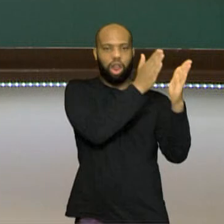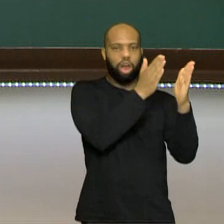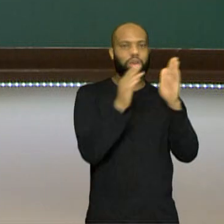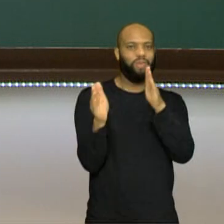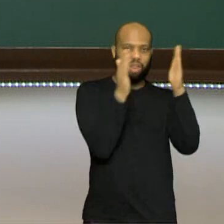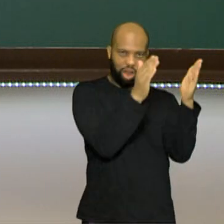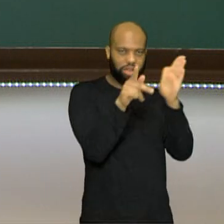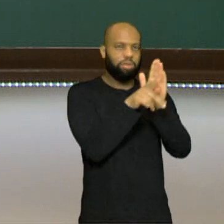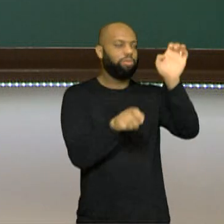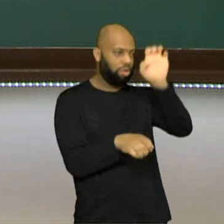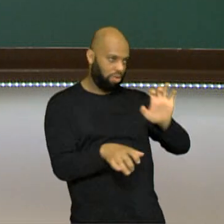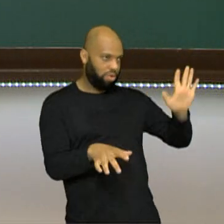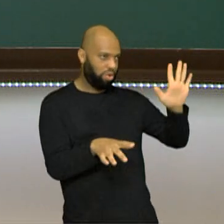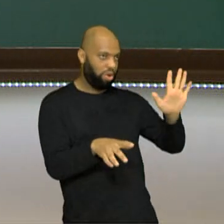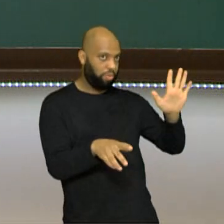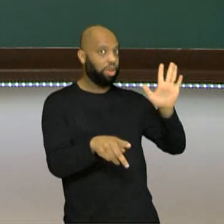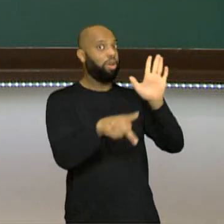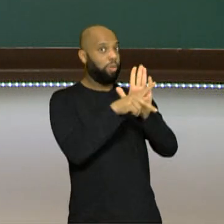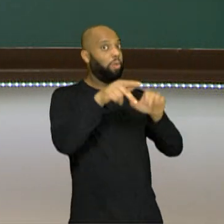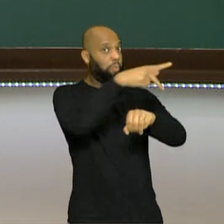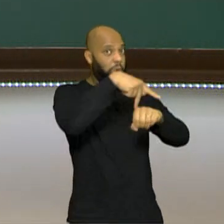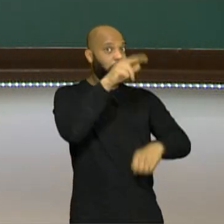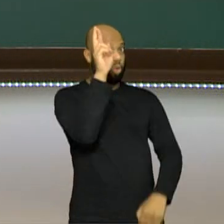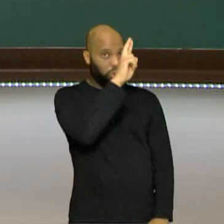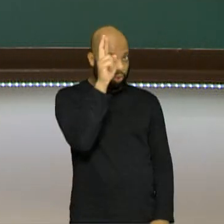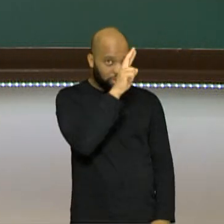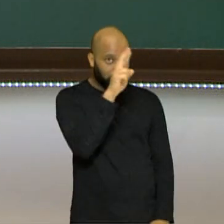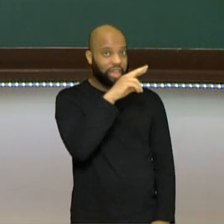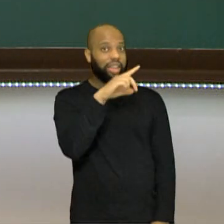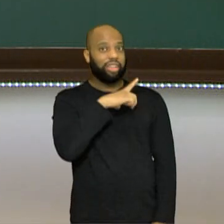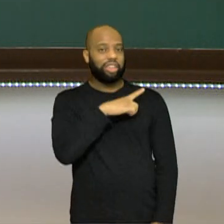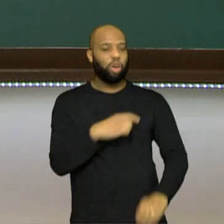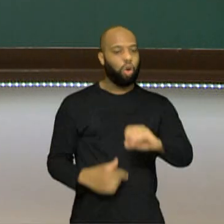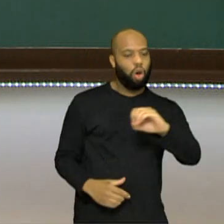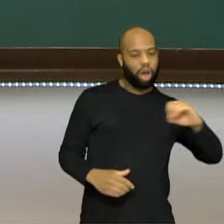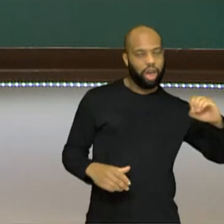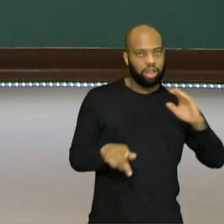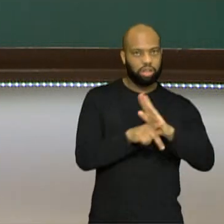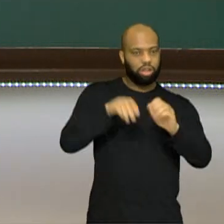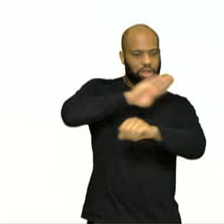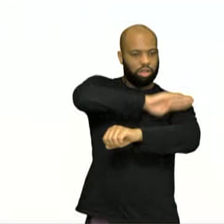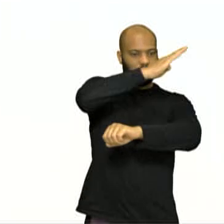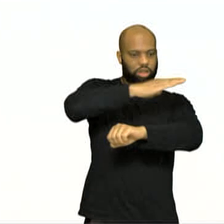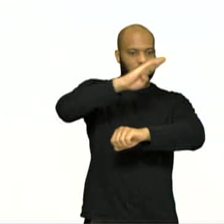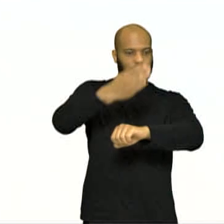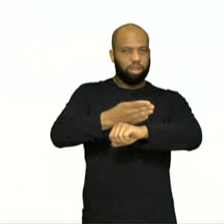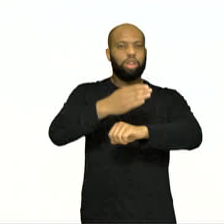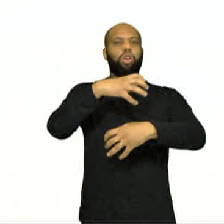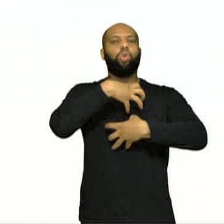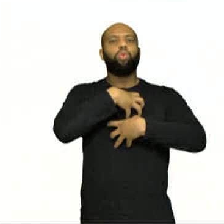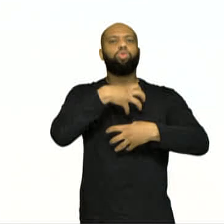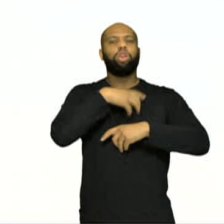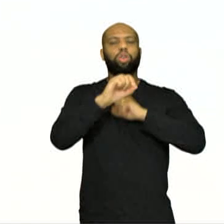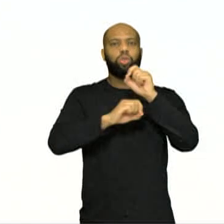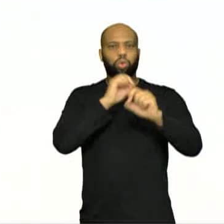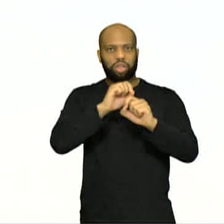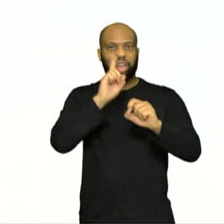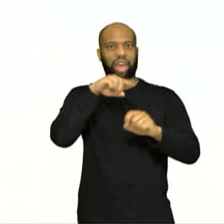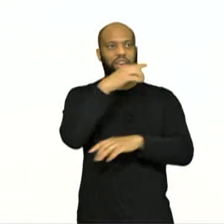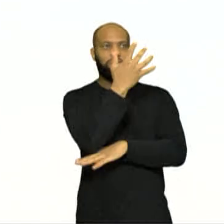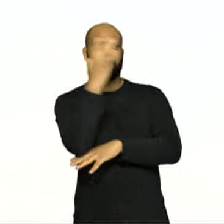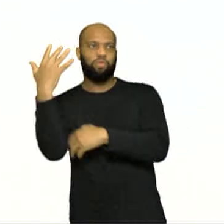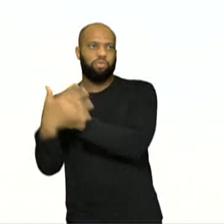Rússia, a oeste dos Montes Urais, o clima é temperado e o bioma característico é a floresta